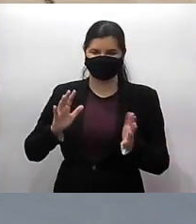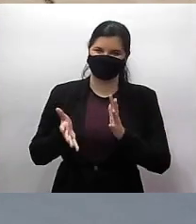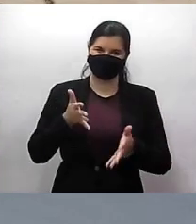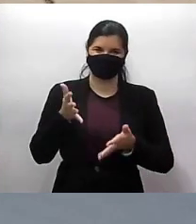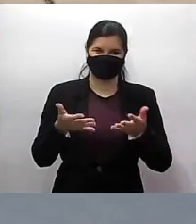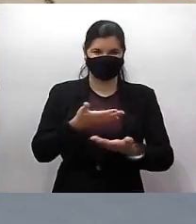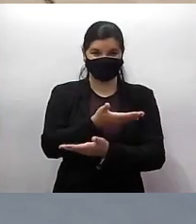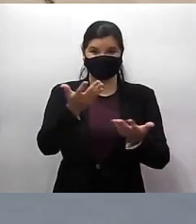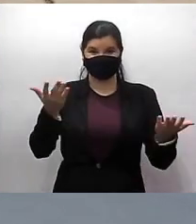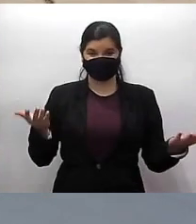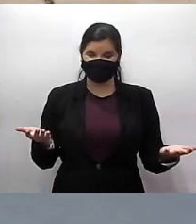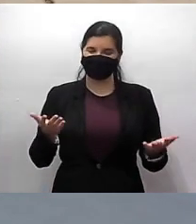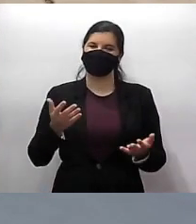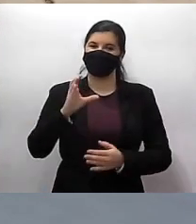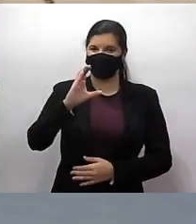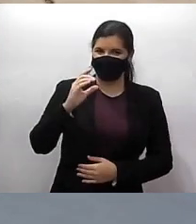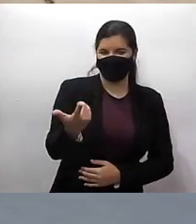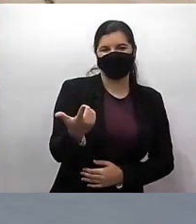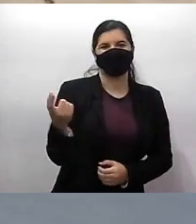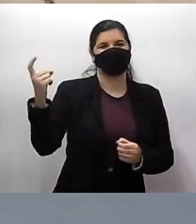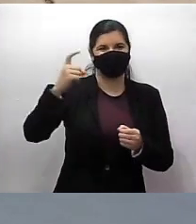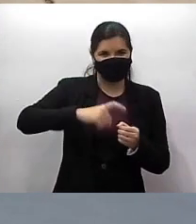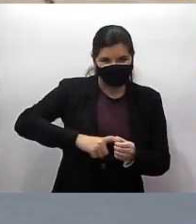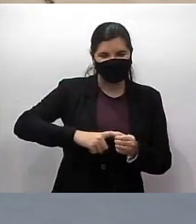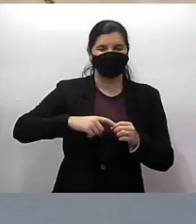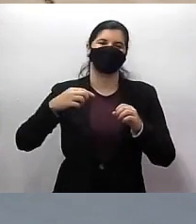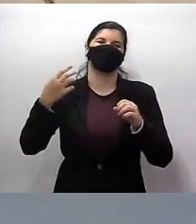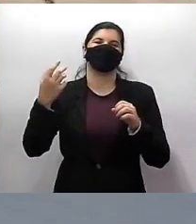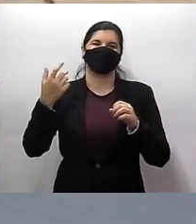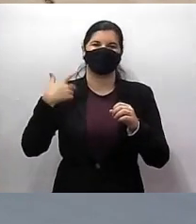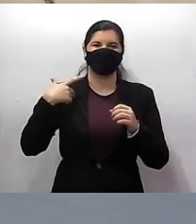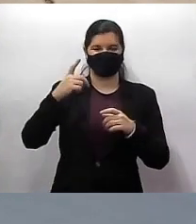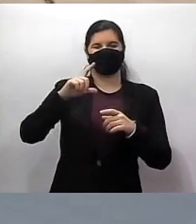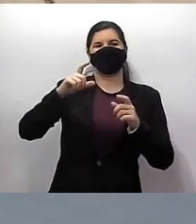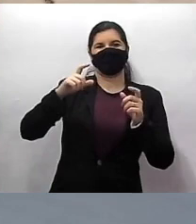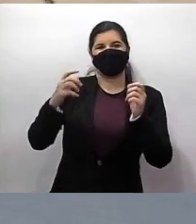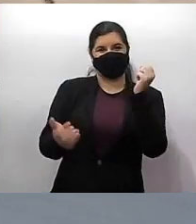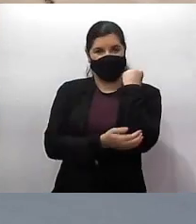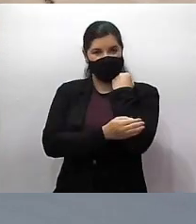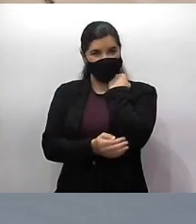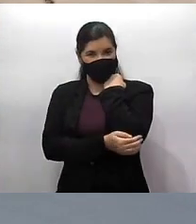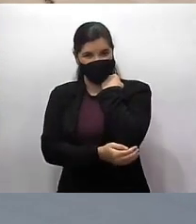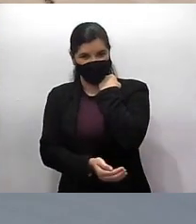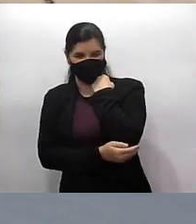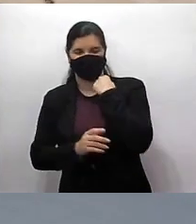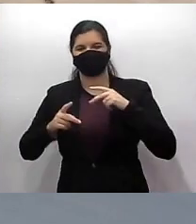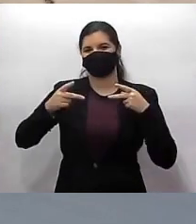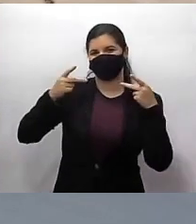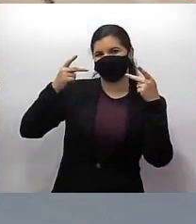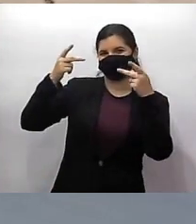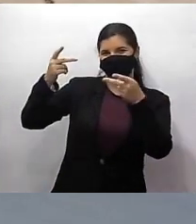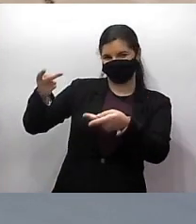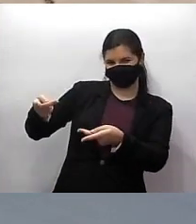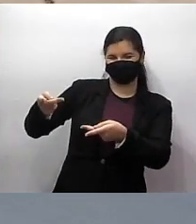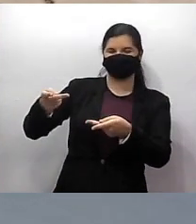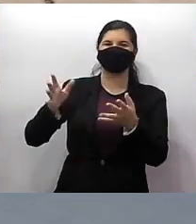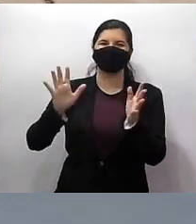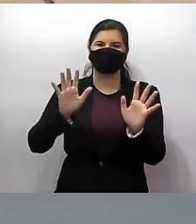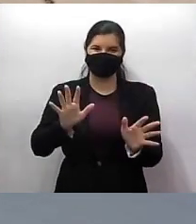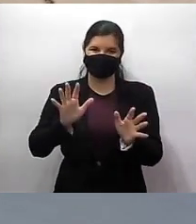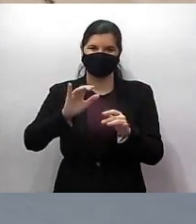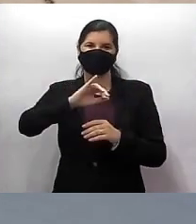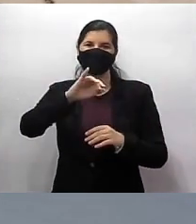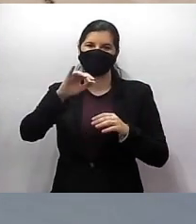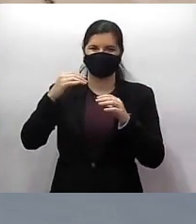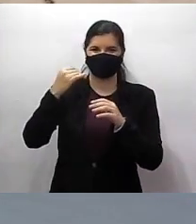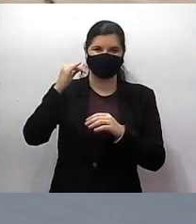para vocês. E é claro, ele está de volta depois de uma trilha lá no Cabo Santo Agostinho, Tirolesa e tudo mais. O Jonathan, você não está visualizando,